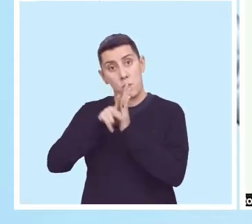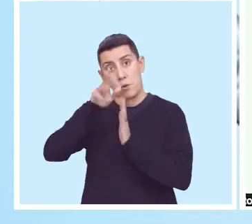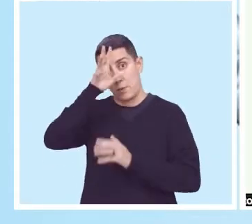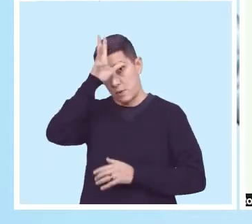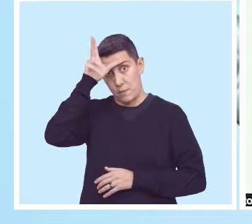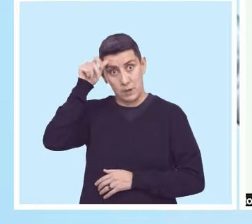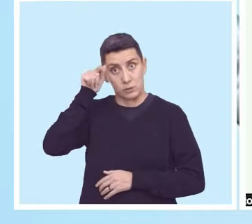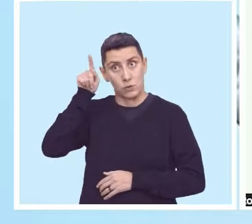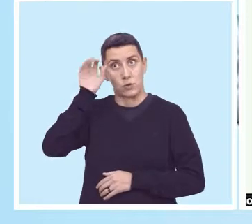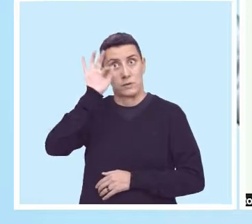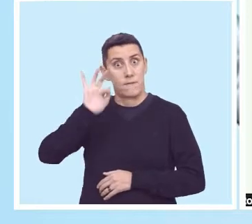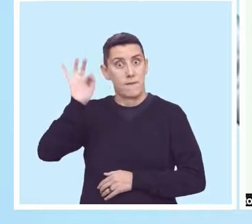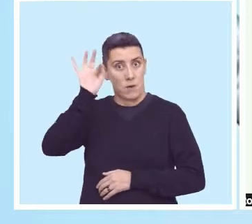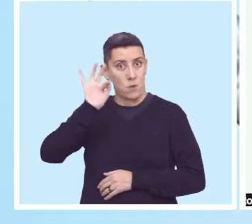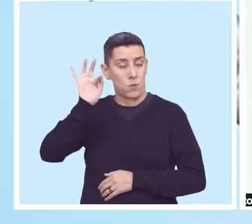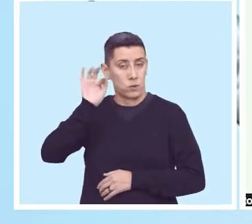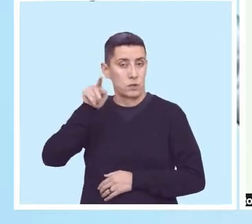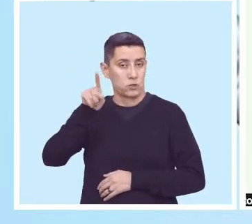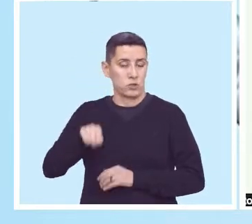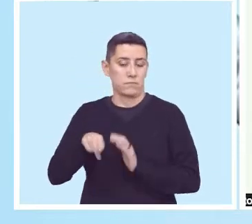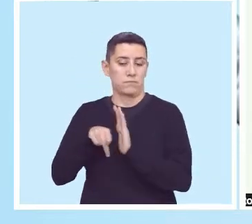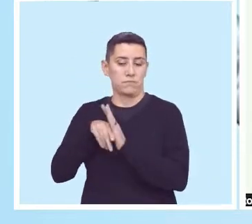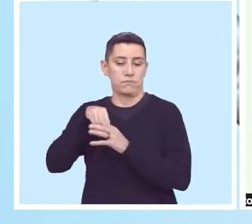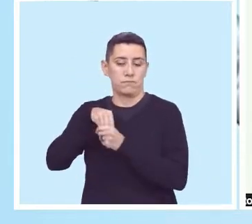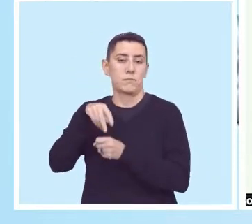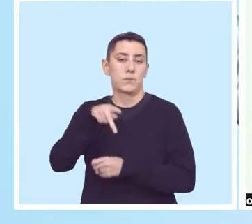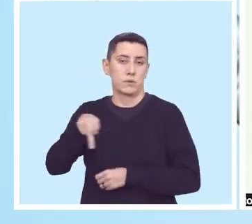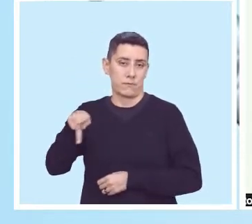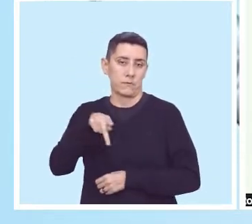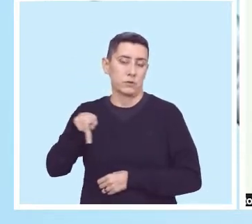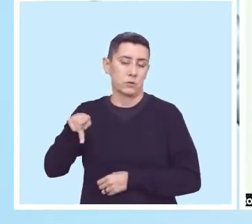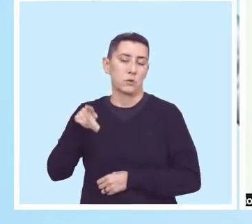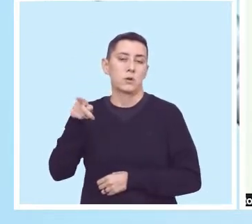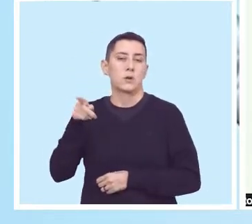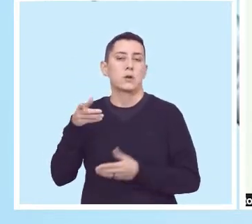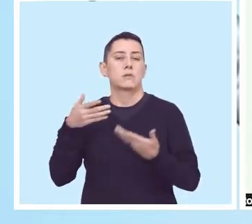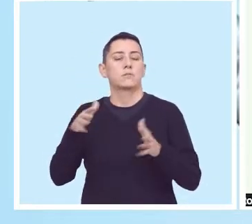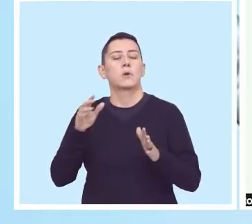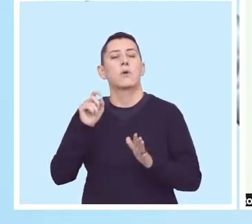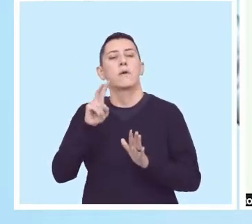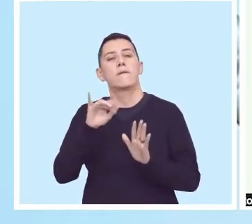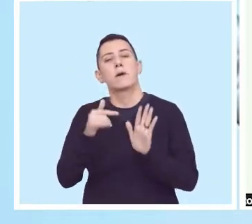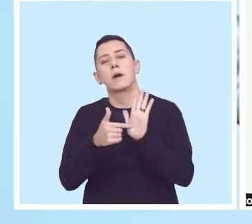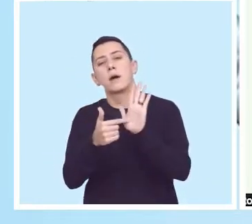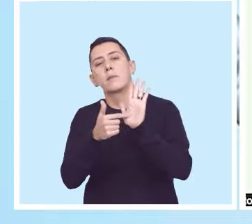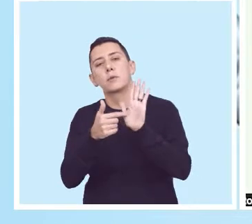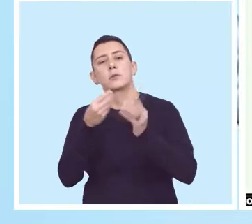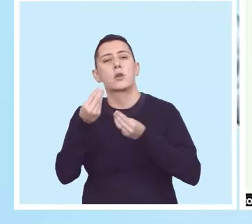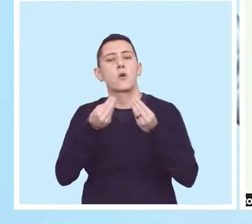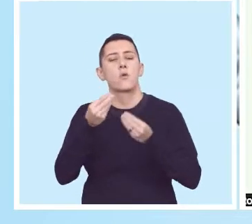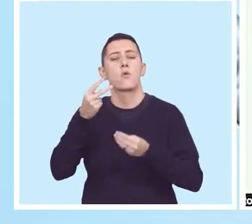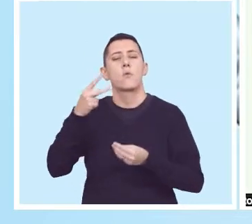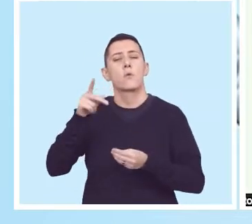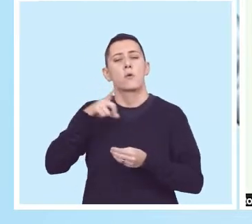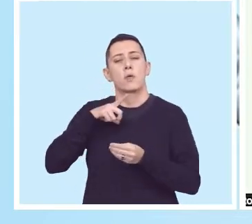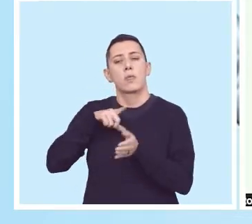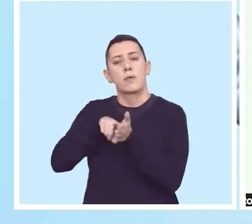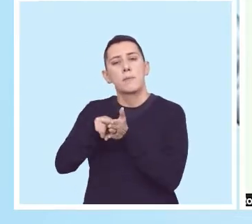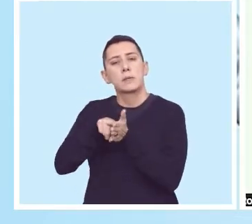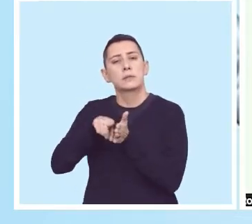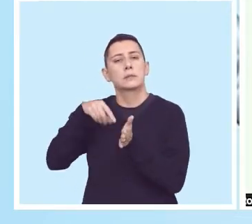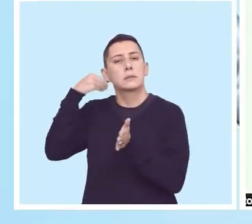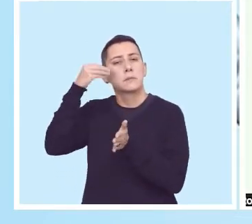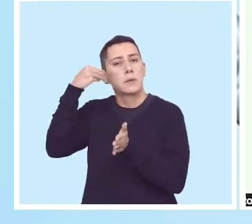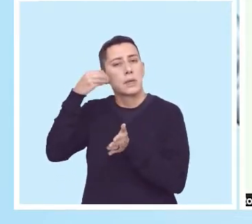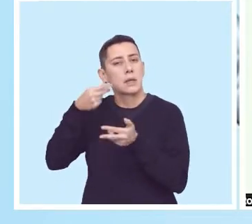UEA, e nesses próximos minutos aí nós vamos apresentar um relato da nossa experiência, de